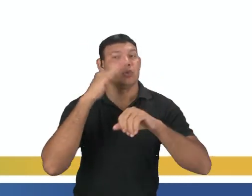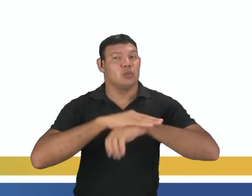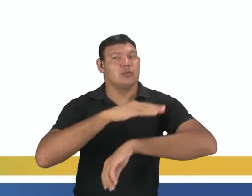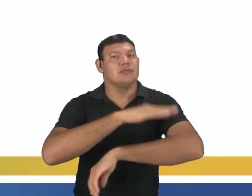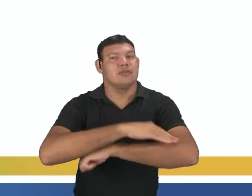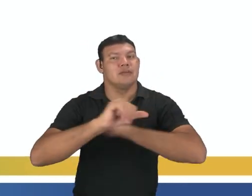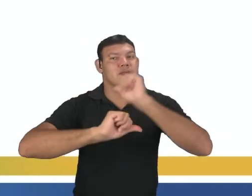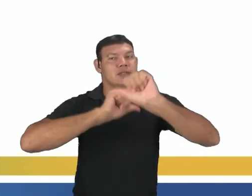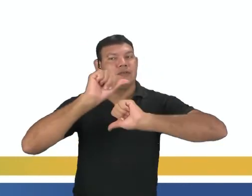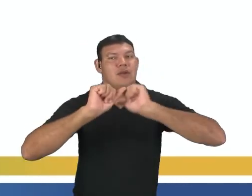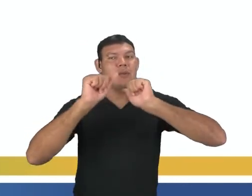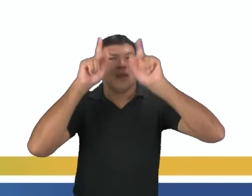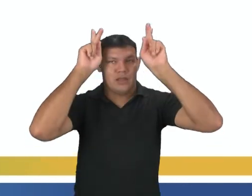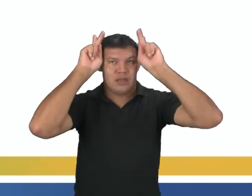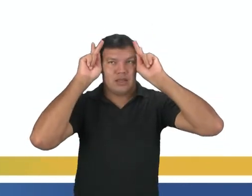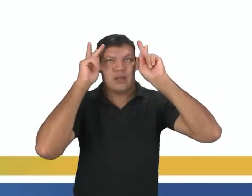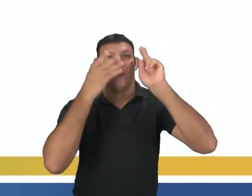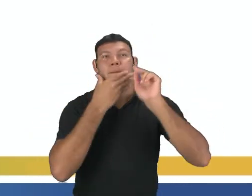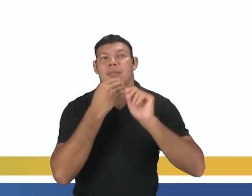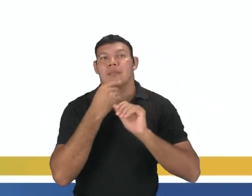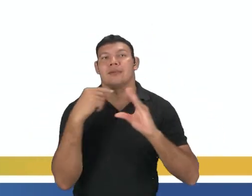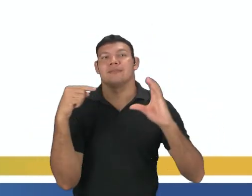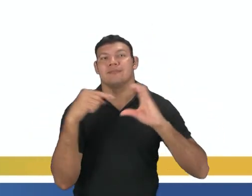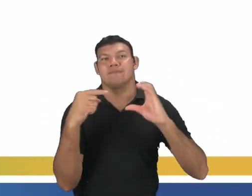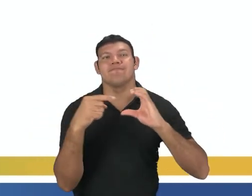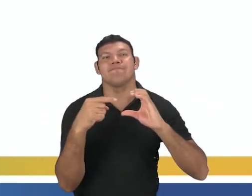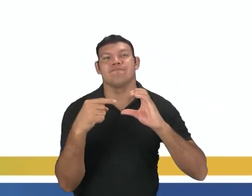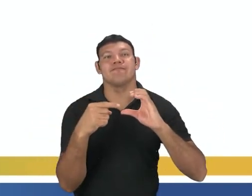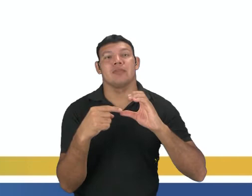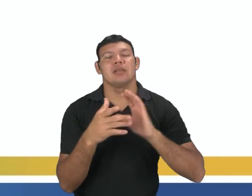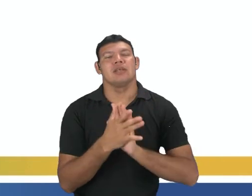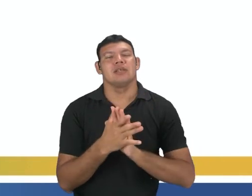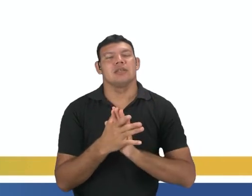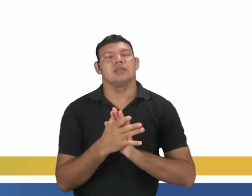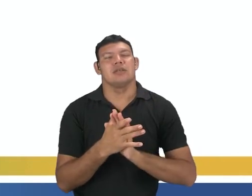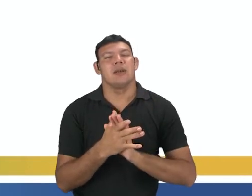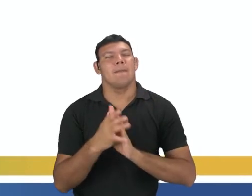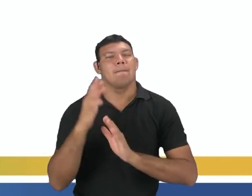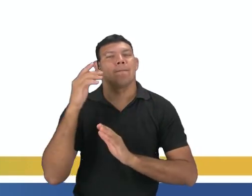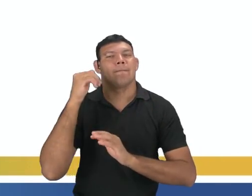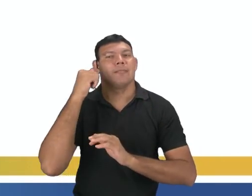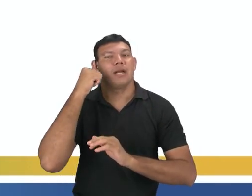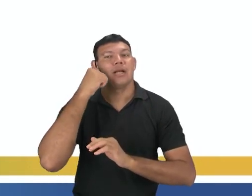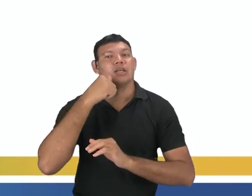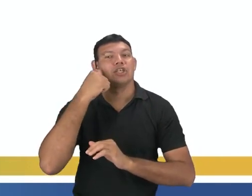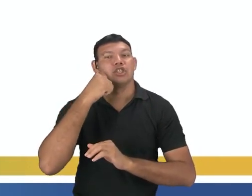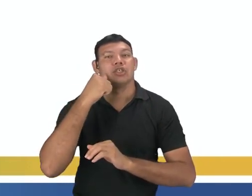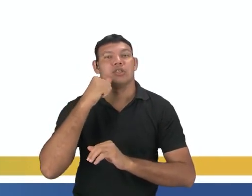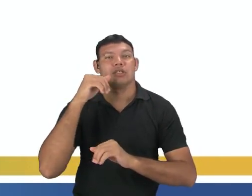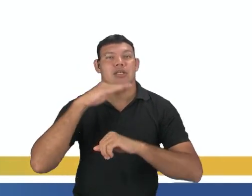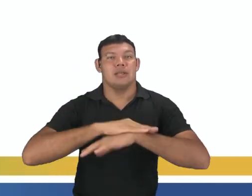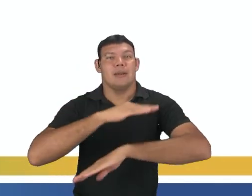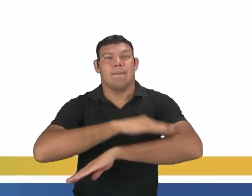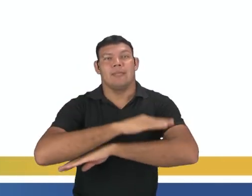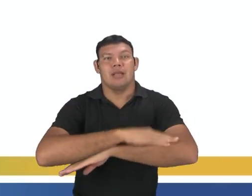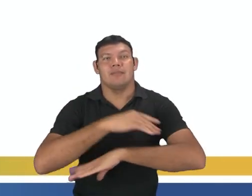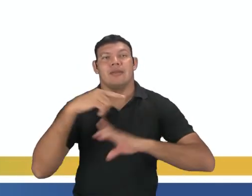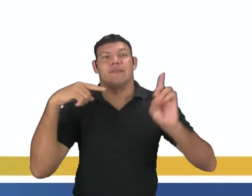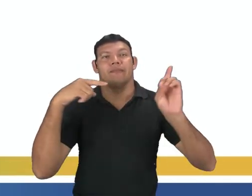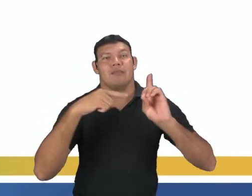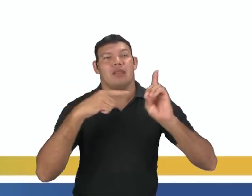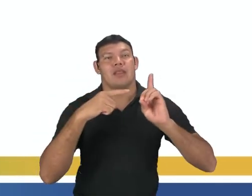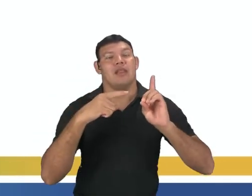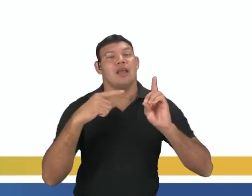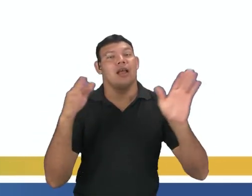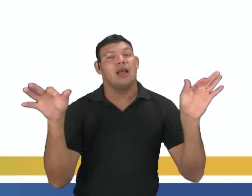se ela era uma sapa? D, para acabar com um terrível feitiço? Então, nós lendo